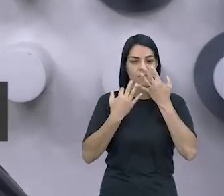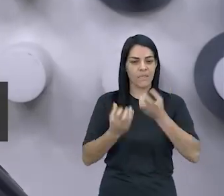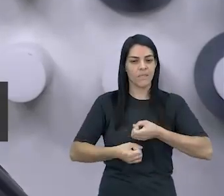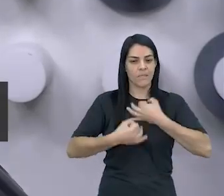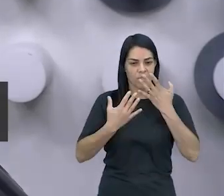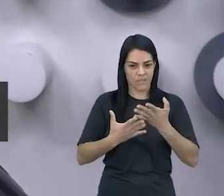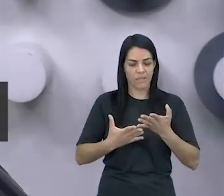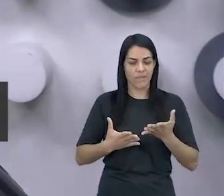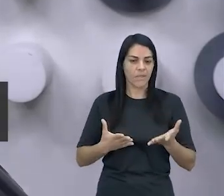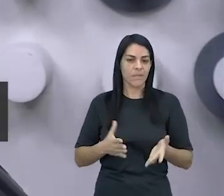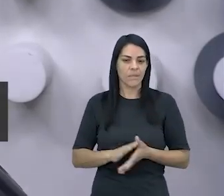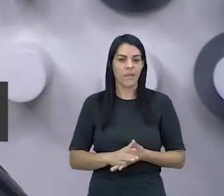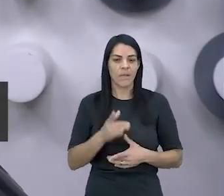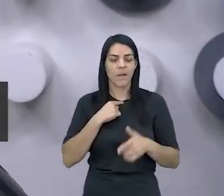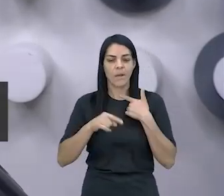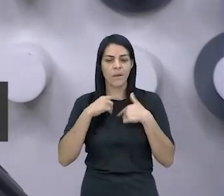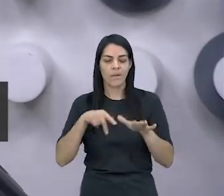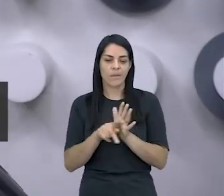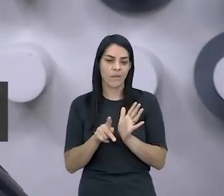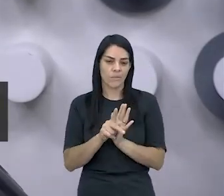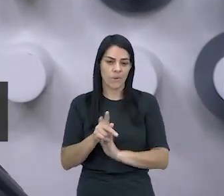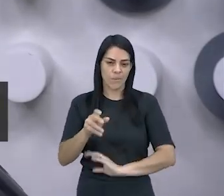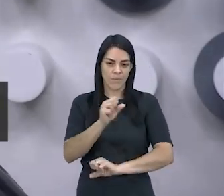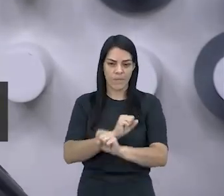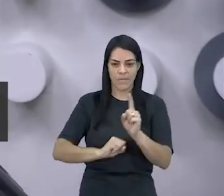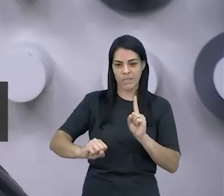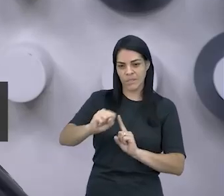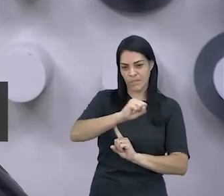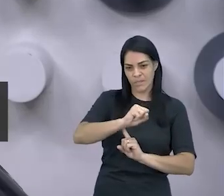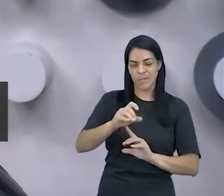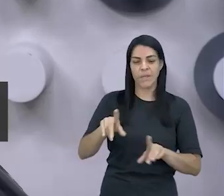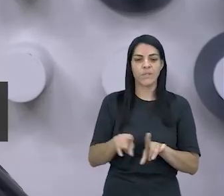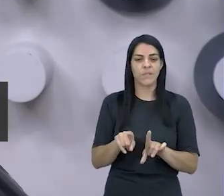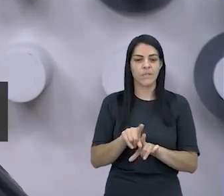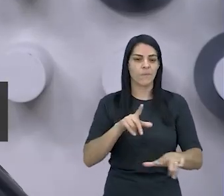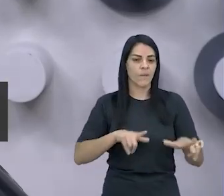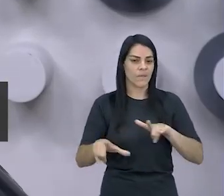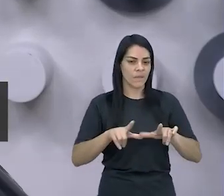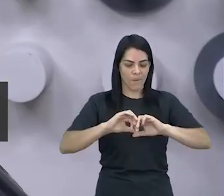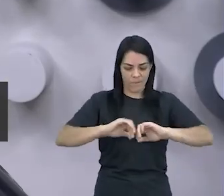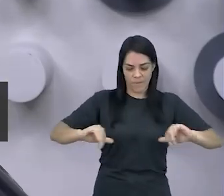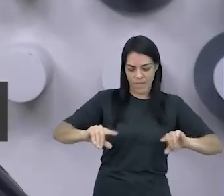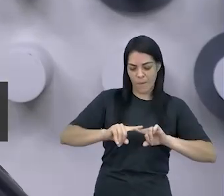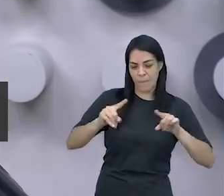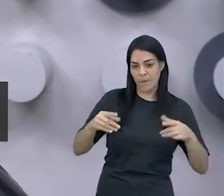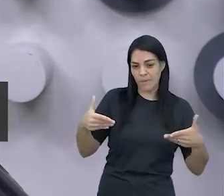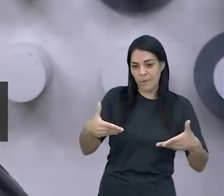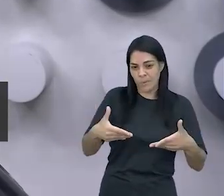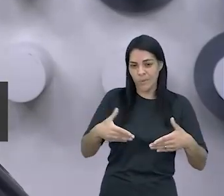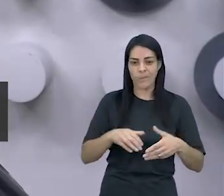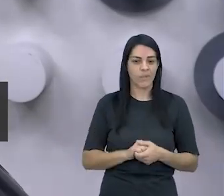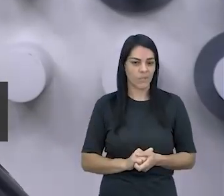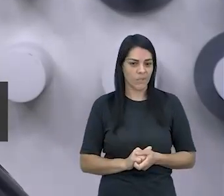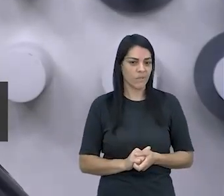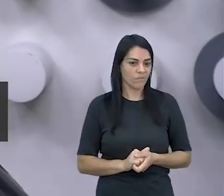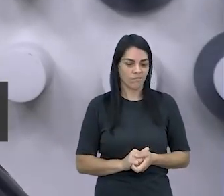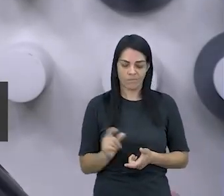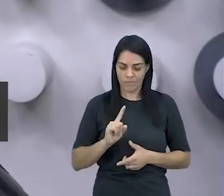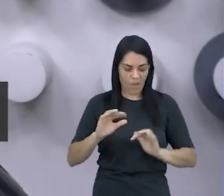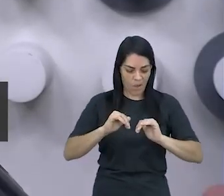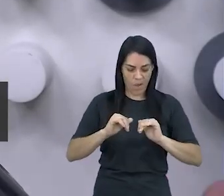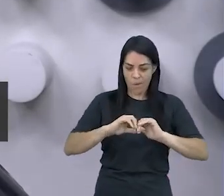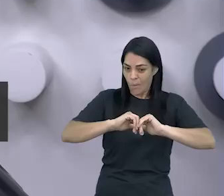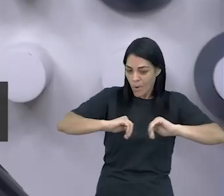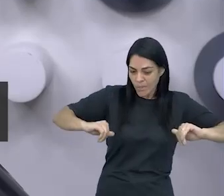os interesses daquela sociedade, poderia ser trabalhado de forma isolada, mas hoje a gente não isola mais isso, né? A